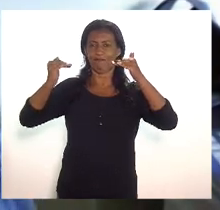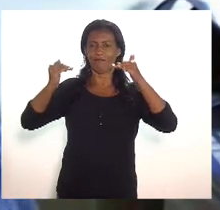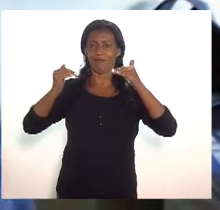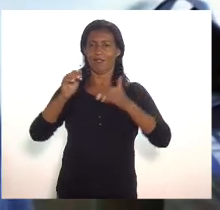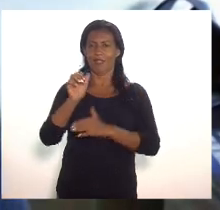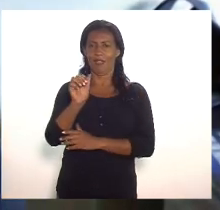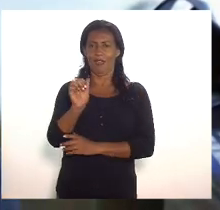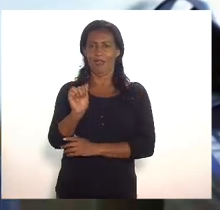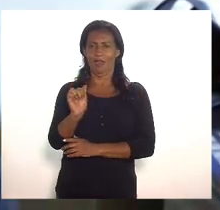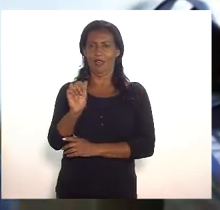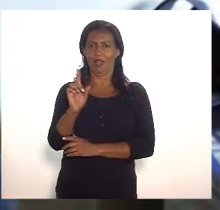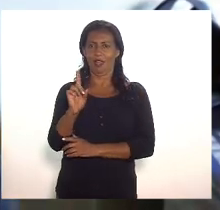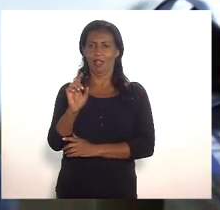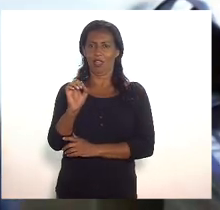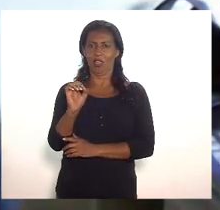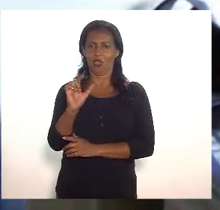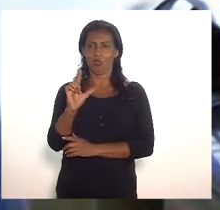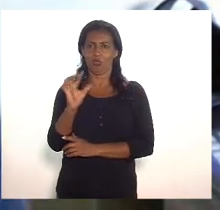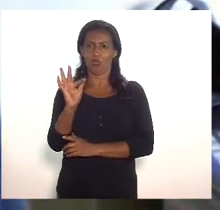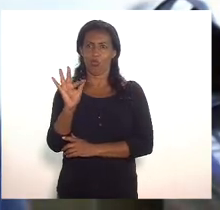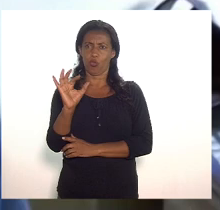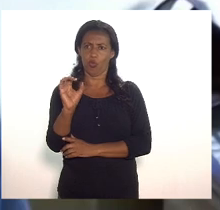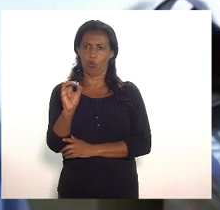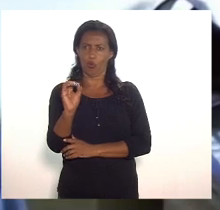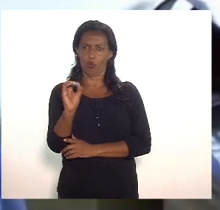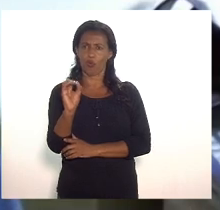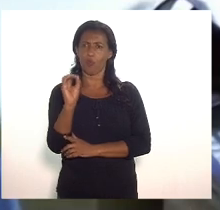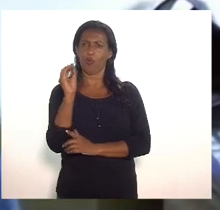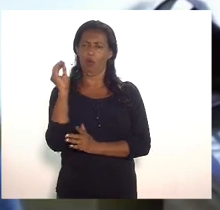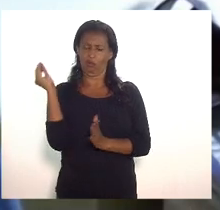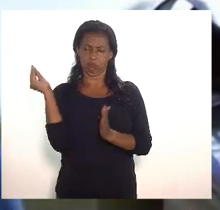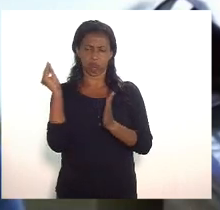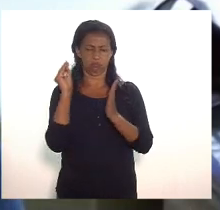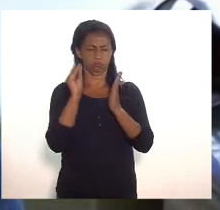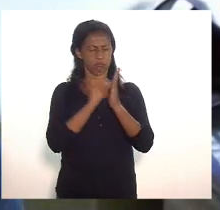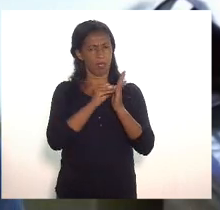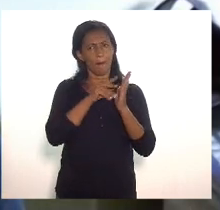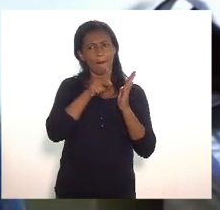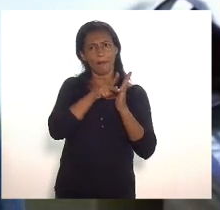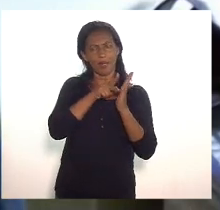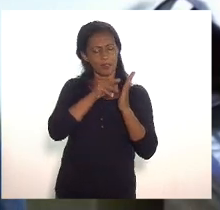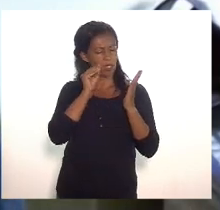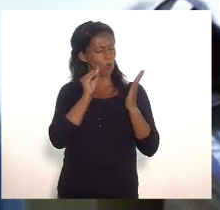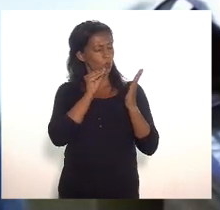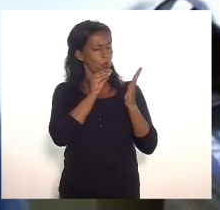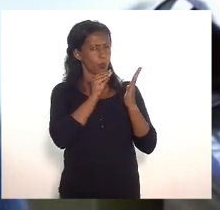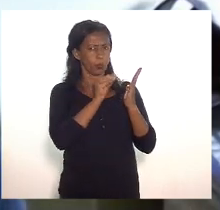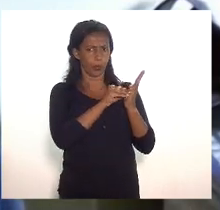Adolfo Melo, deu o parecer em medida liminar,